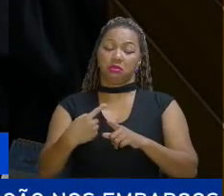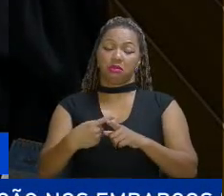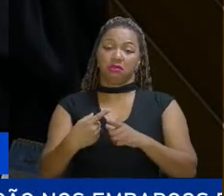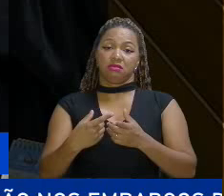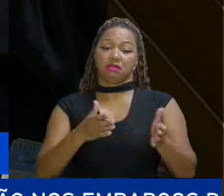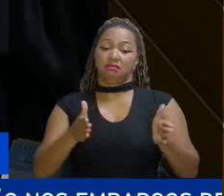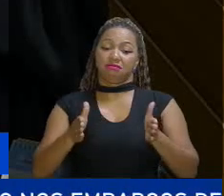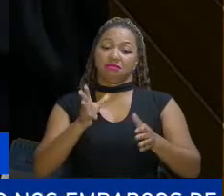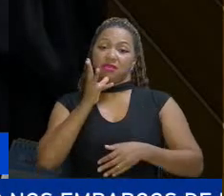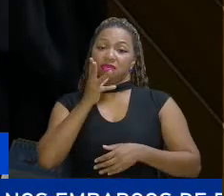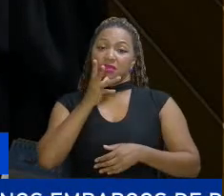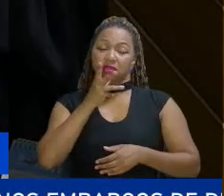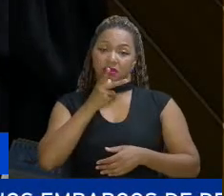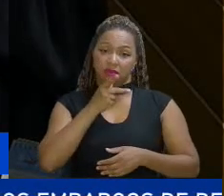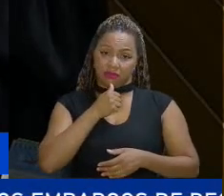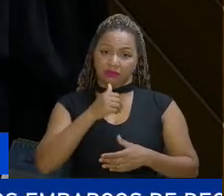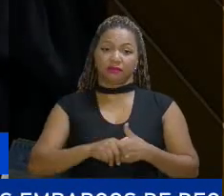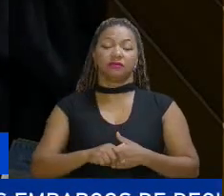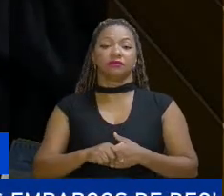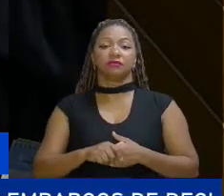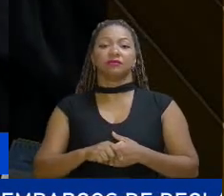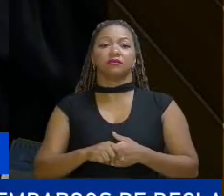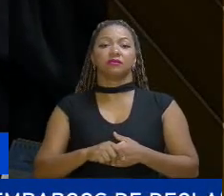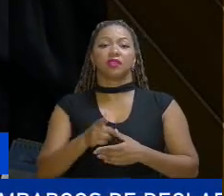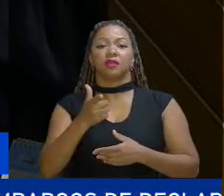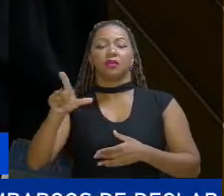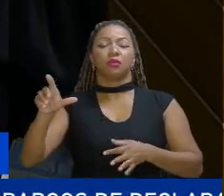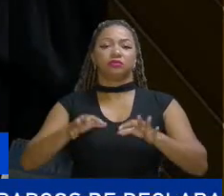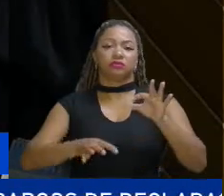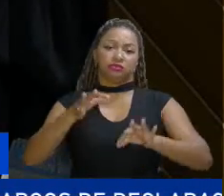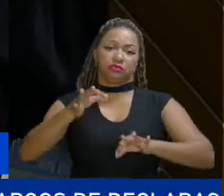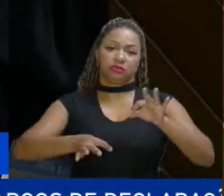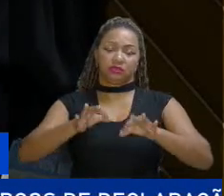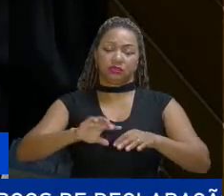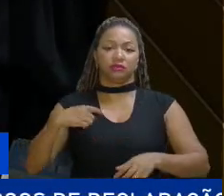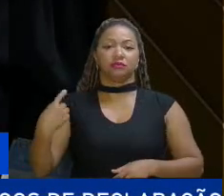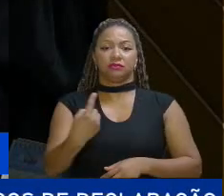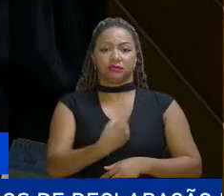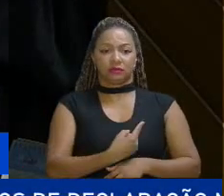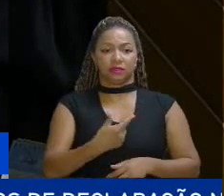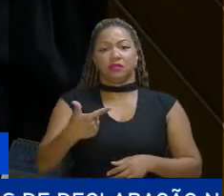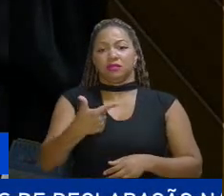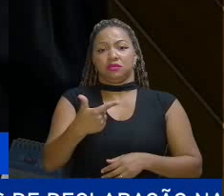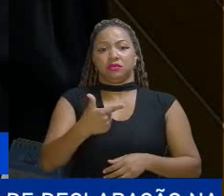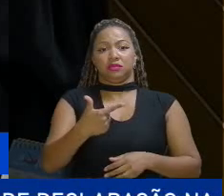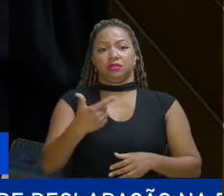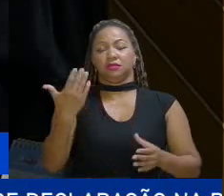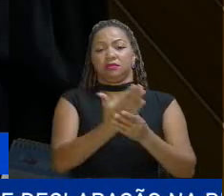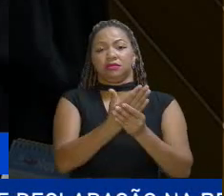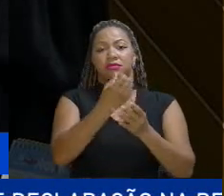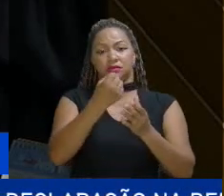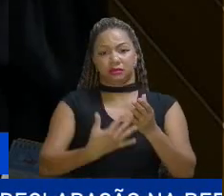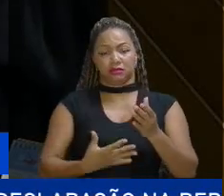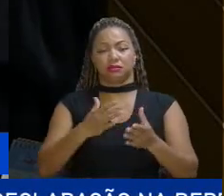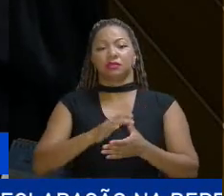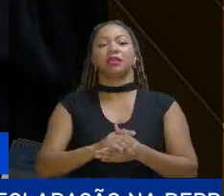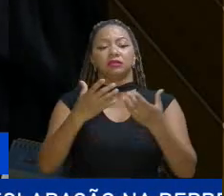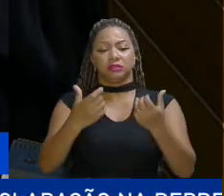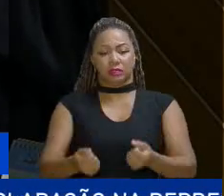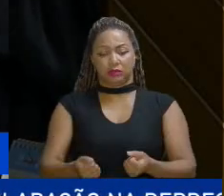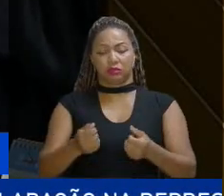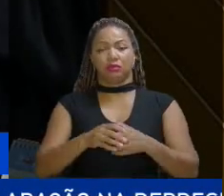protelatória. Assim eu faço, seguindo até outros julgamentos nossos aqui, que a partir dos segundos embargos improcedentes, a gente